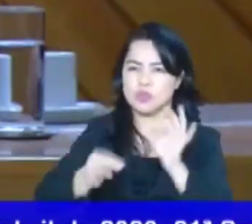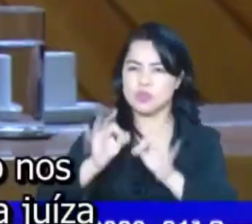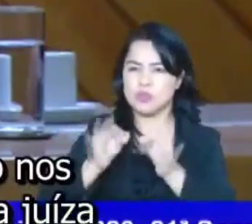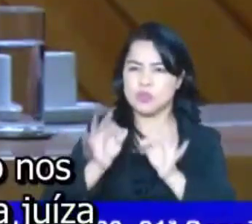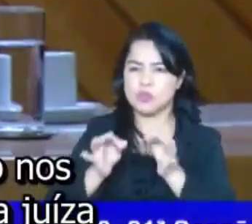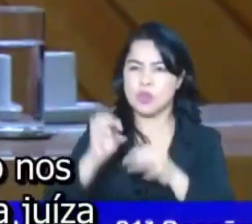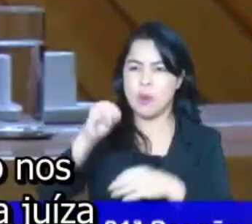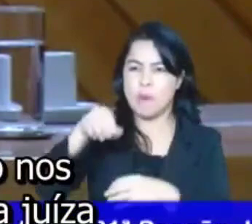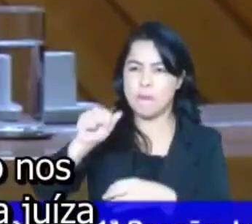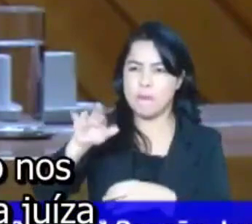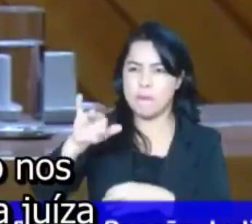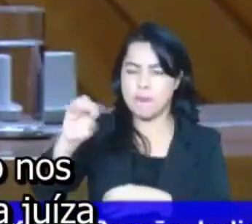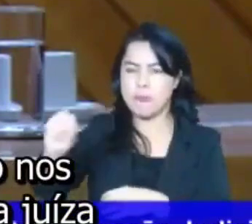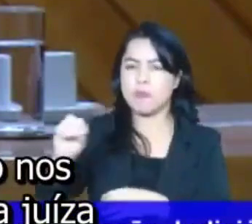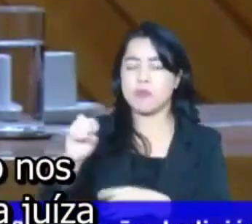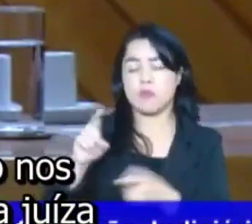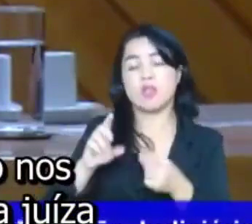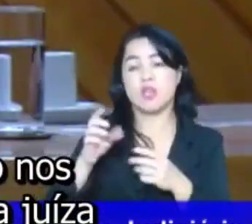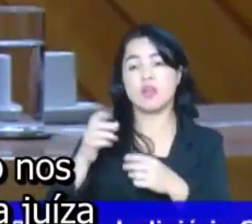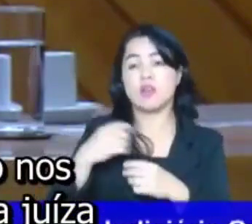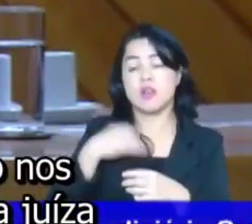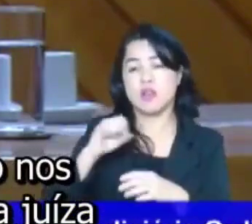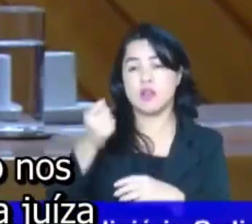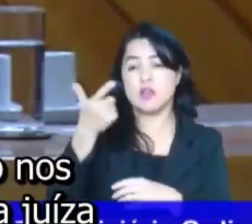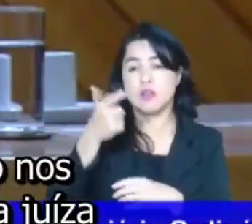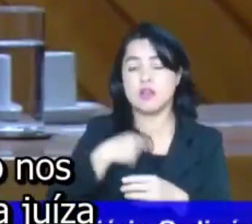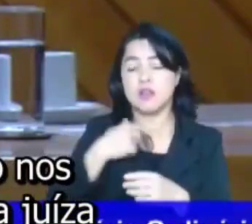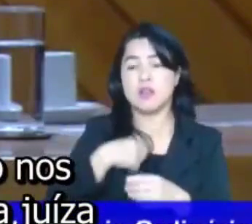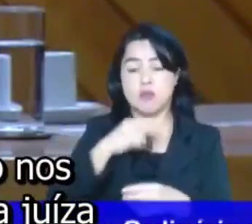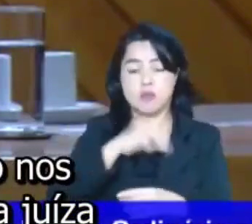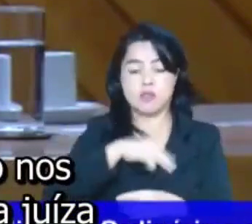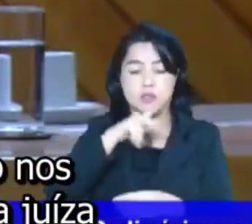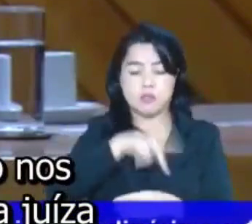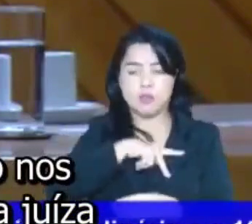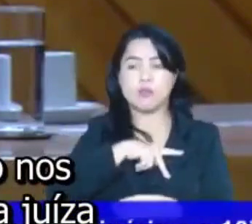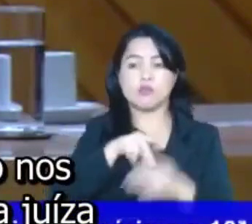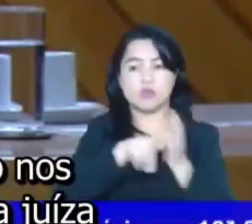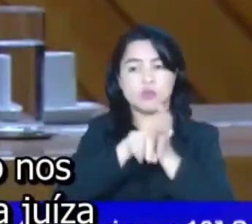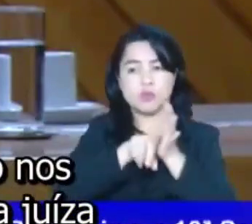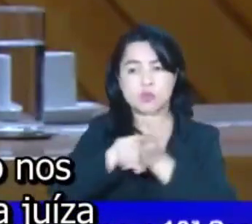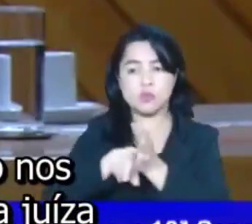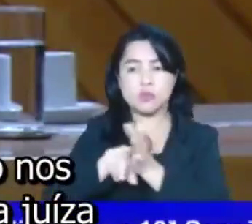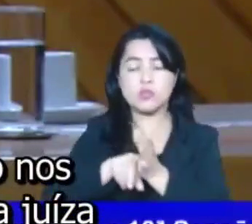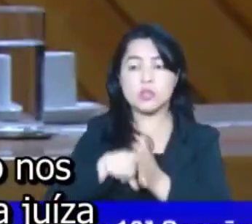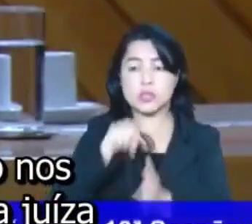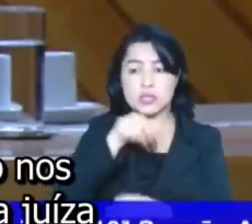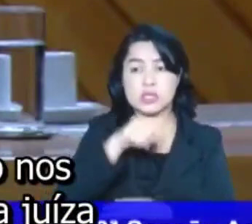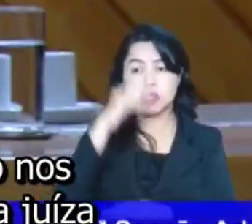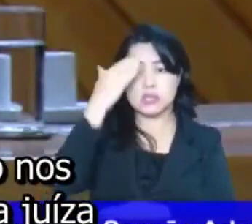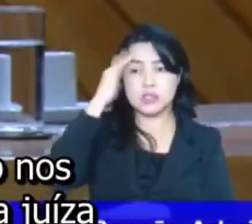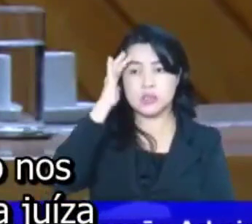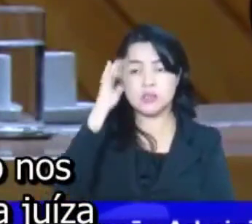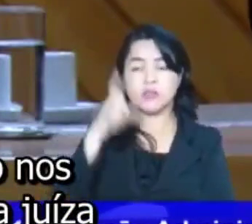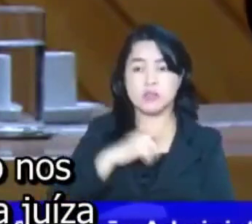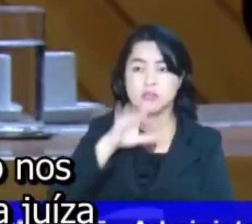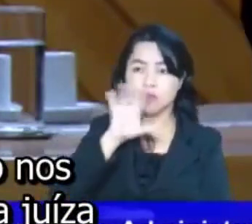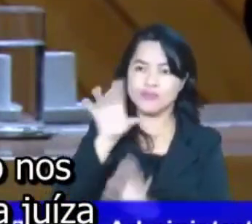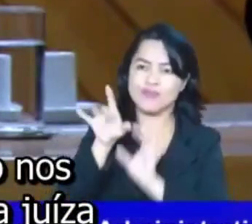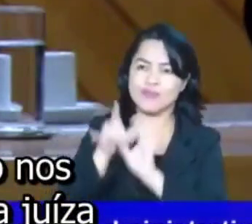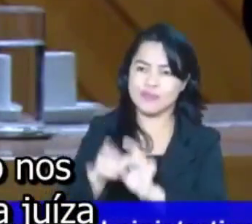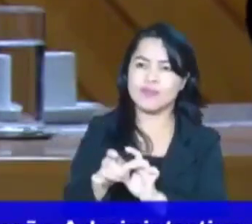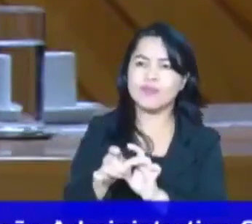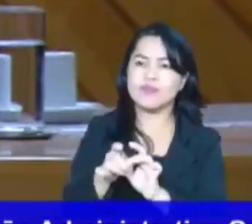caso, cabendo, claro, ao Ministério Público essa fiscalização nos demais feitos em que entender que haja vinculação